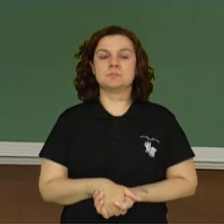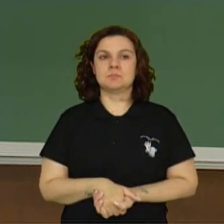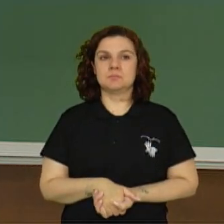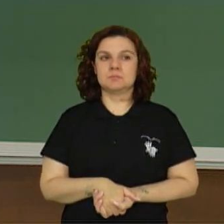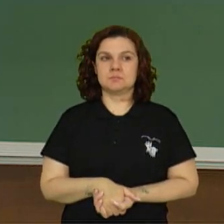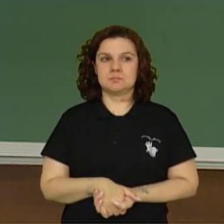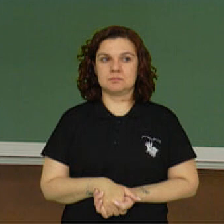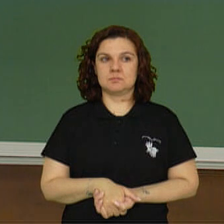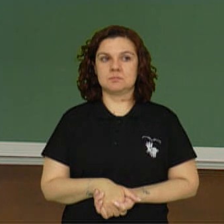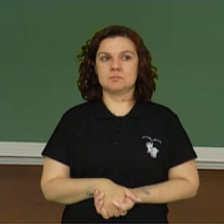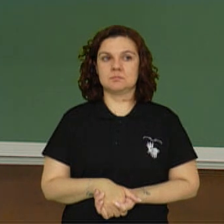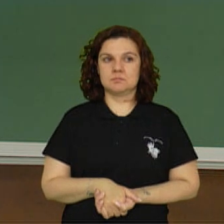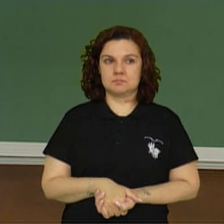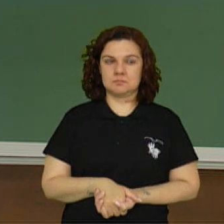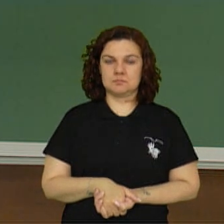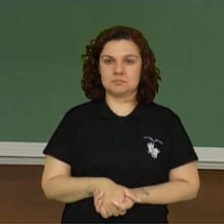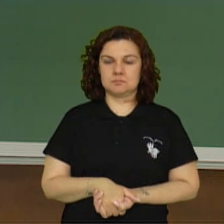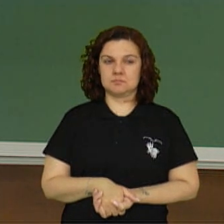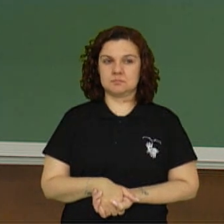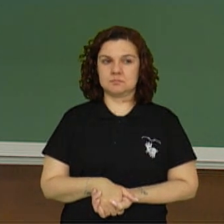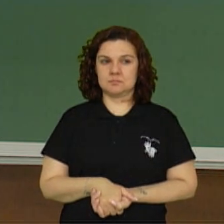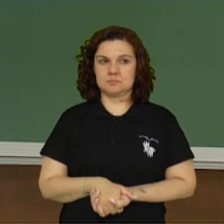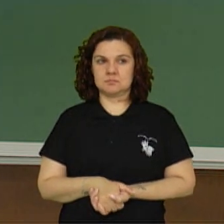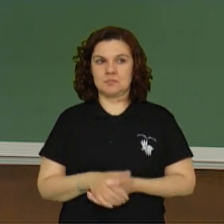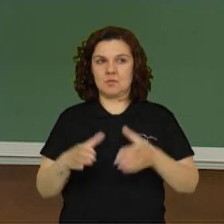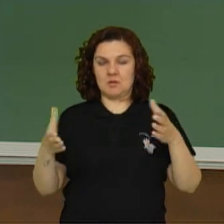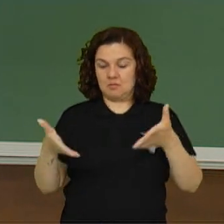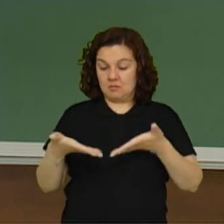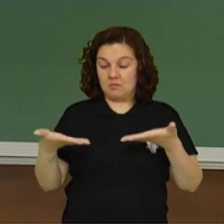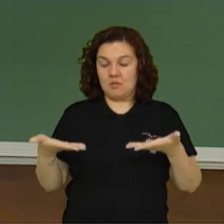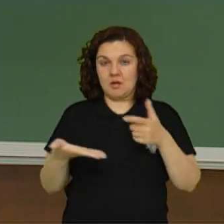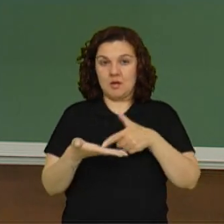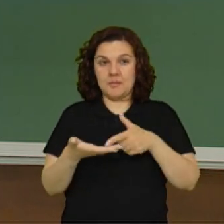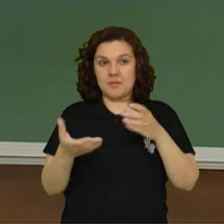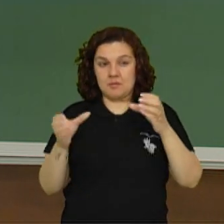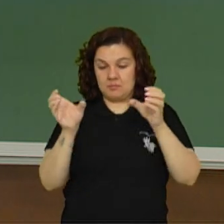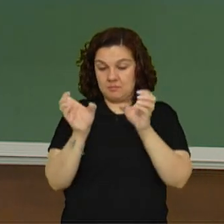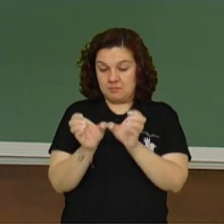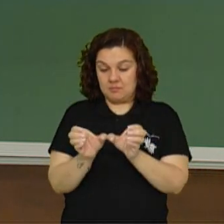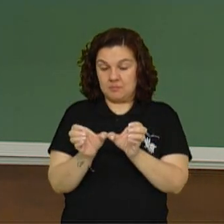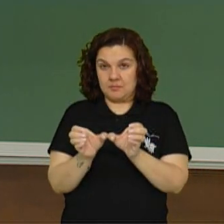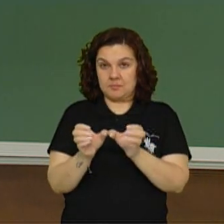começar, ela vai colocar, né? E tem que caber ali.